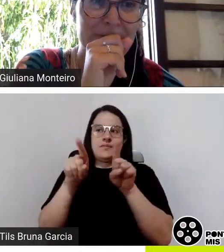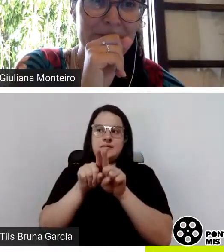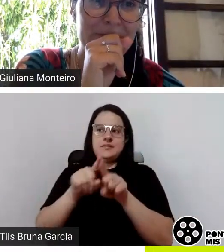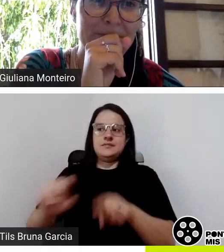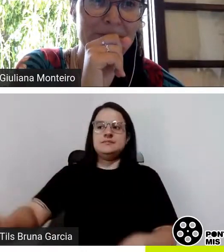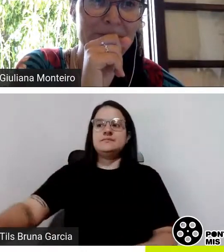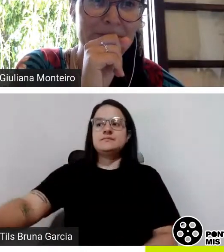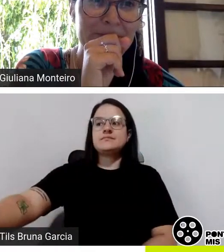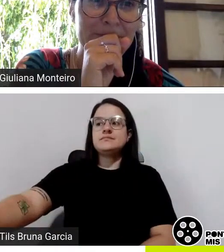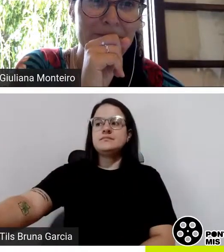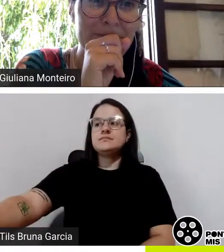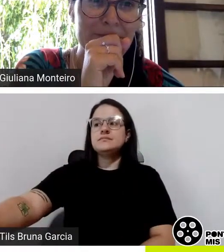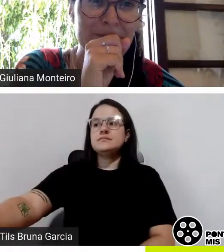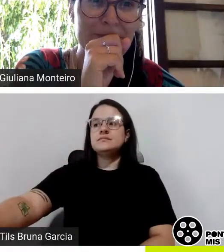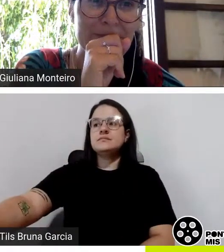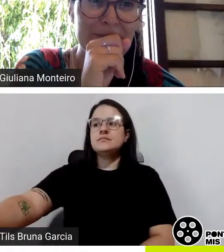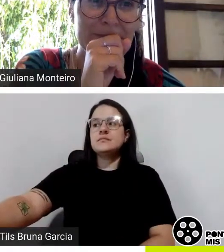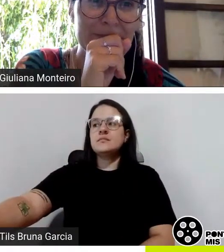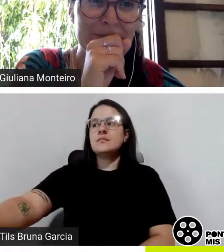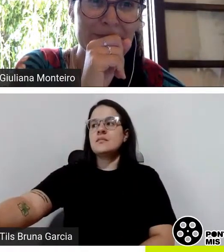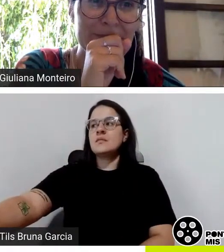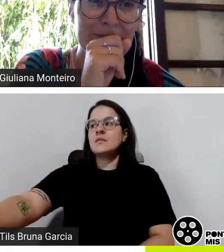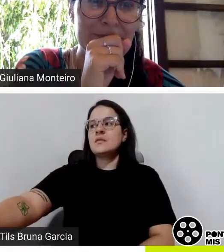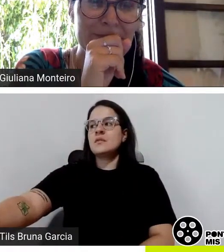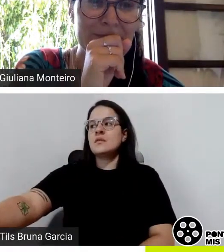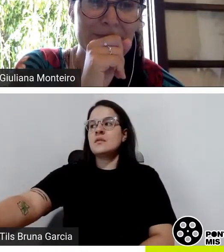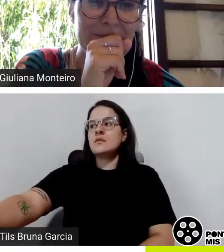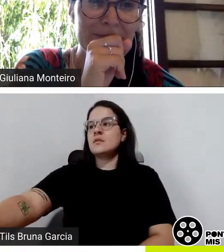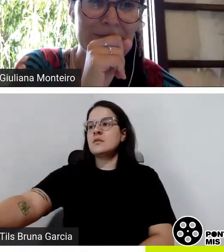Olha, eu tenho algumas coisas que continuam,